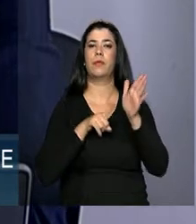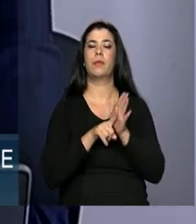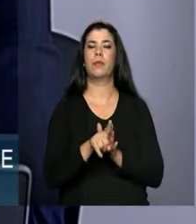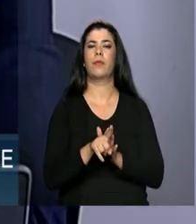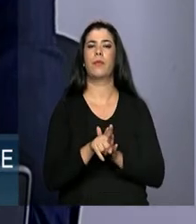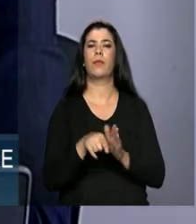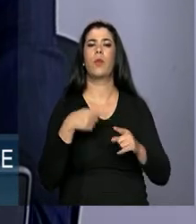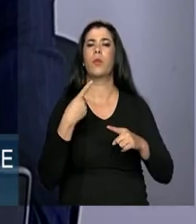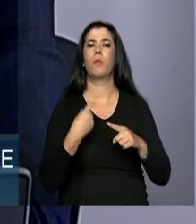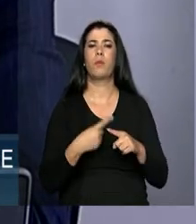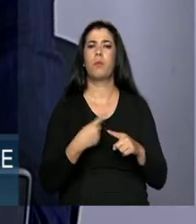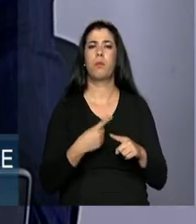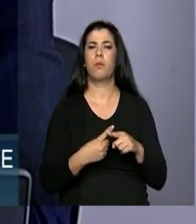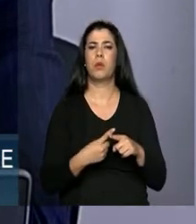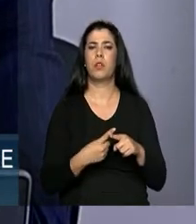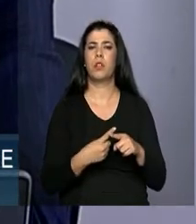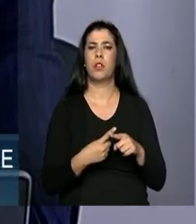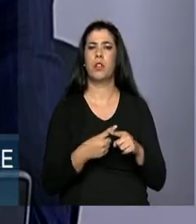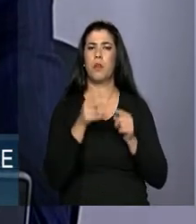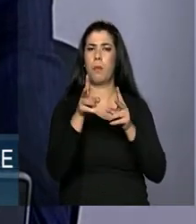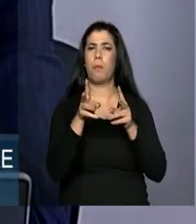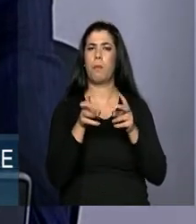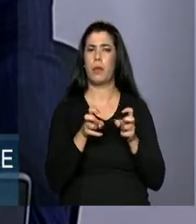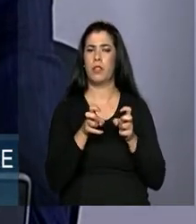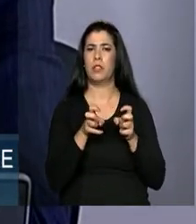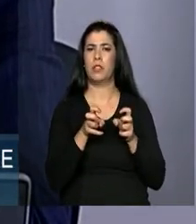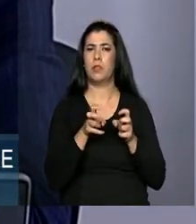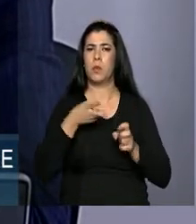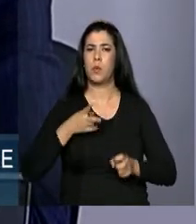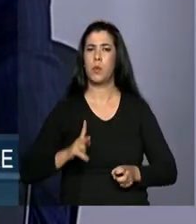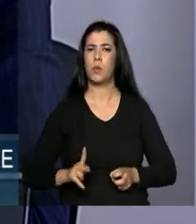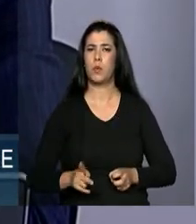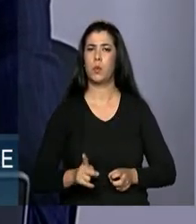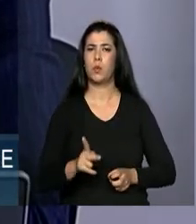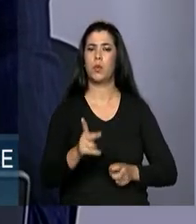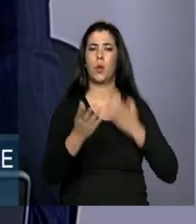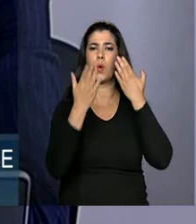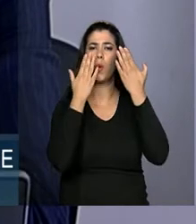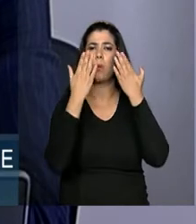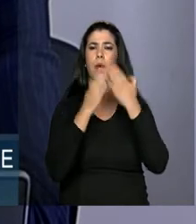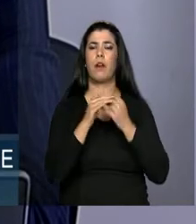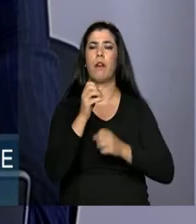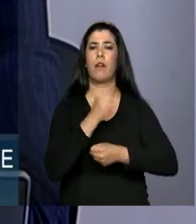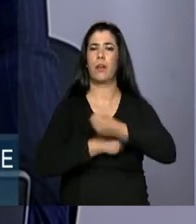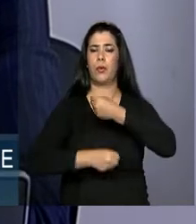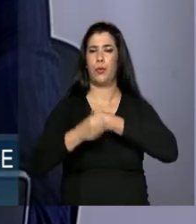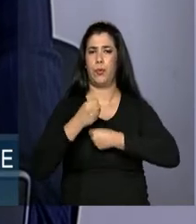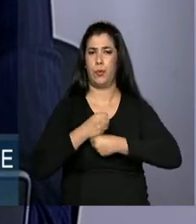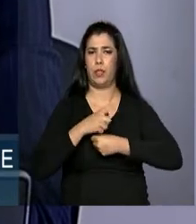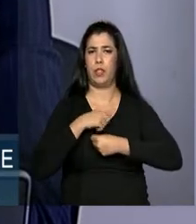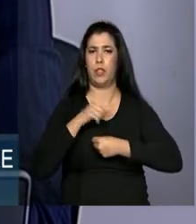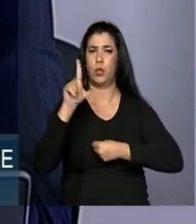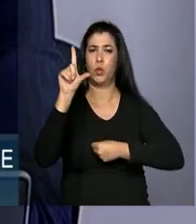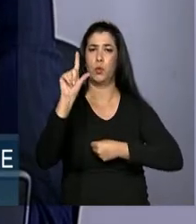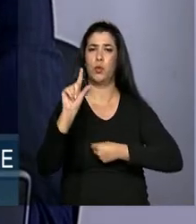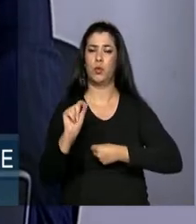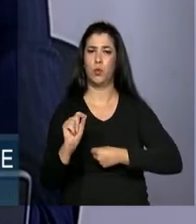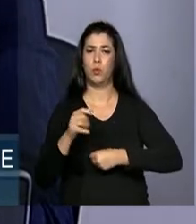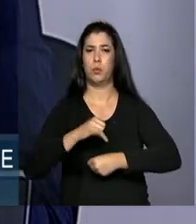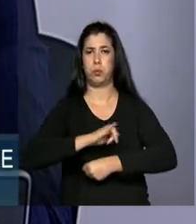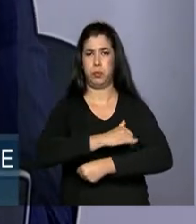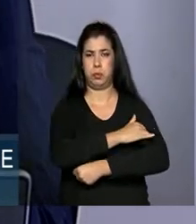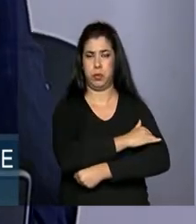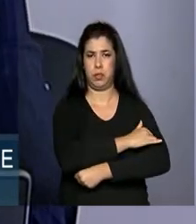Por que que voltou a crescer o excesso de peso, porque no ano passado havia tido uma ligeira queda em relação a